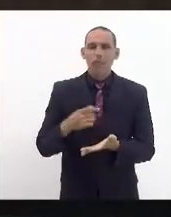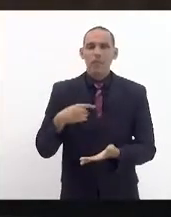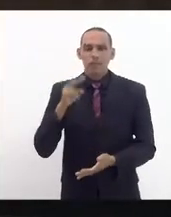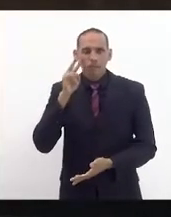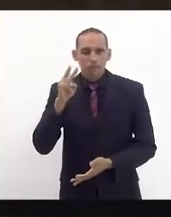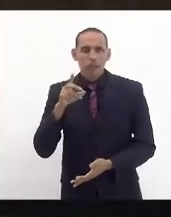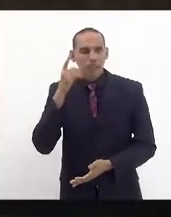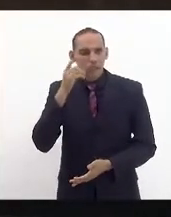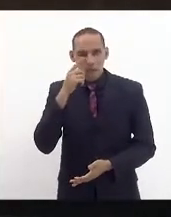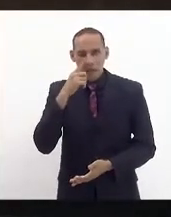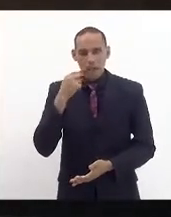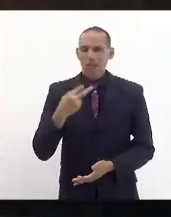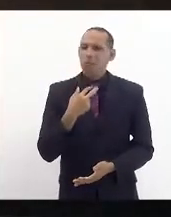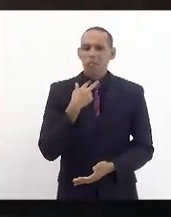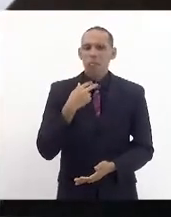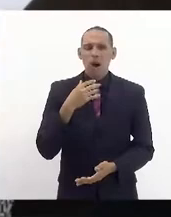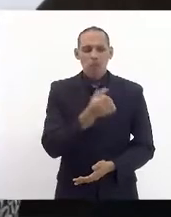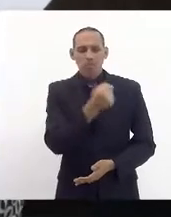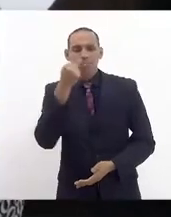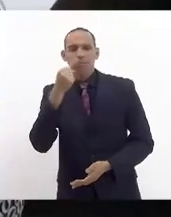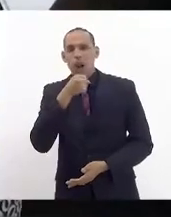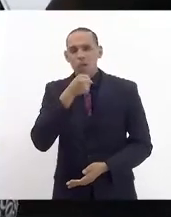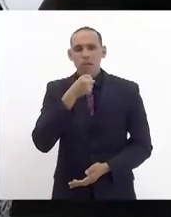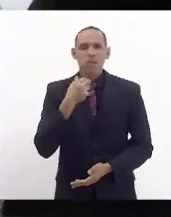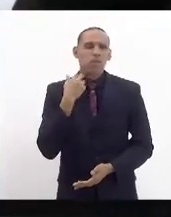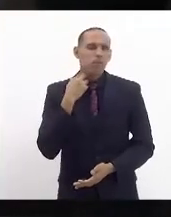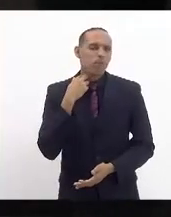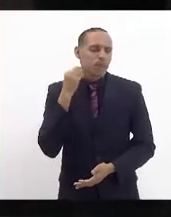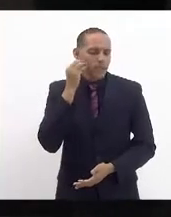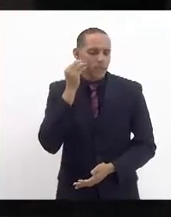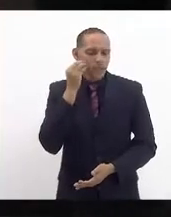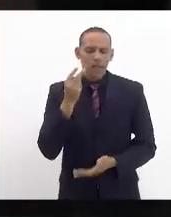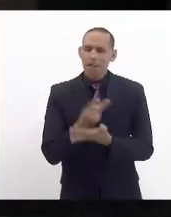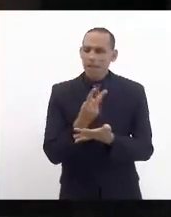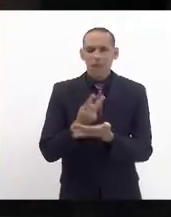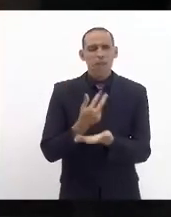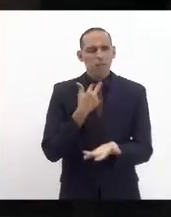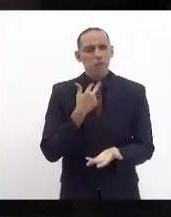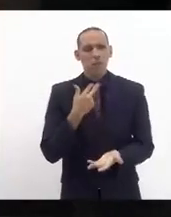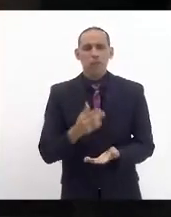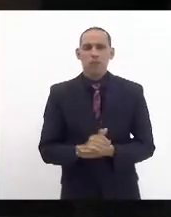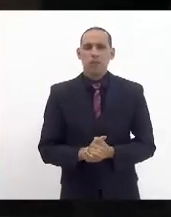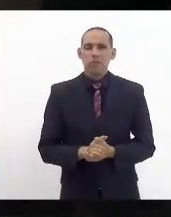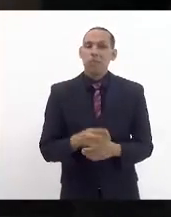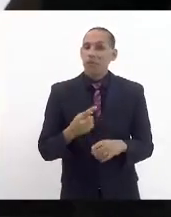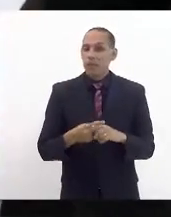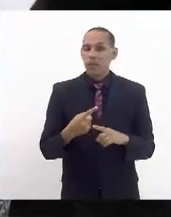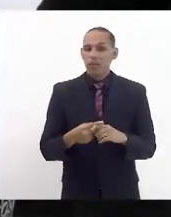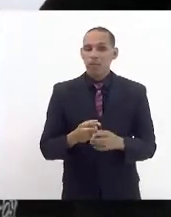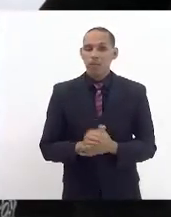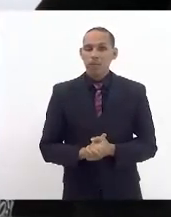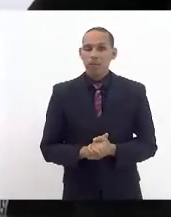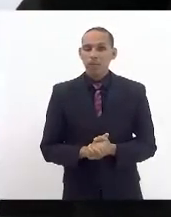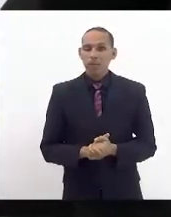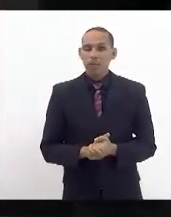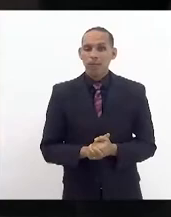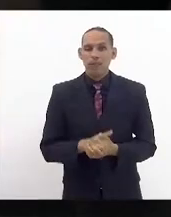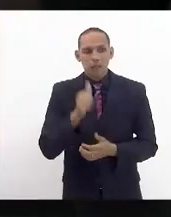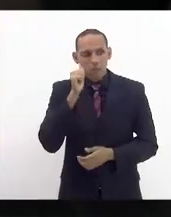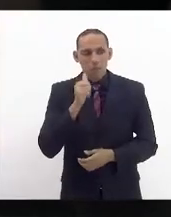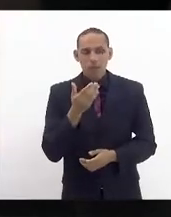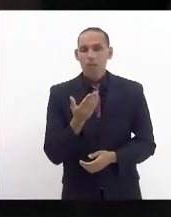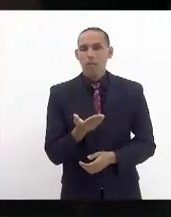que o deputado não deveria tentar puxar o microfone dela, não deve fazer isso, porque pelo fato de ser